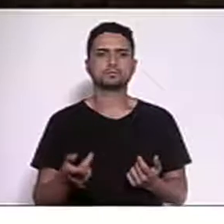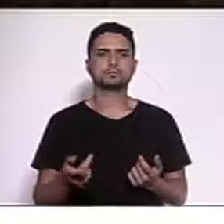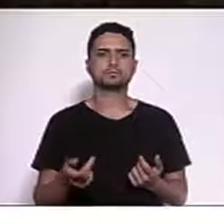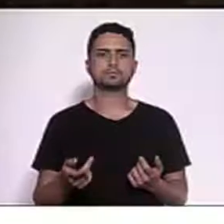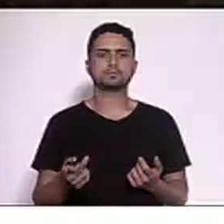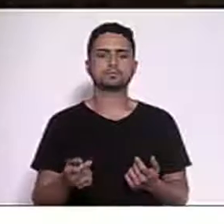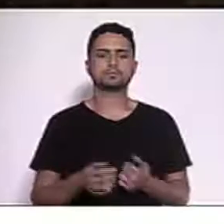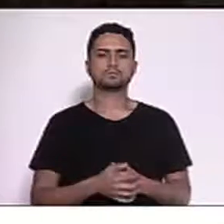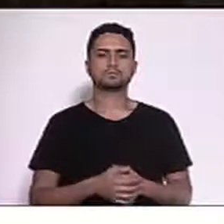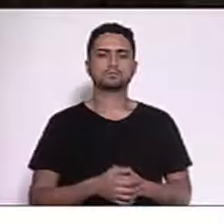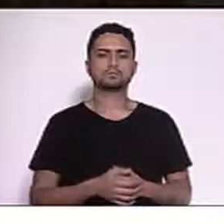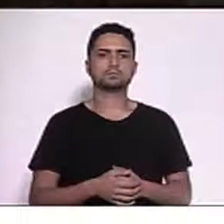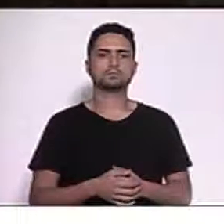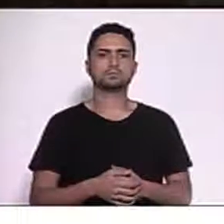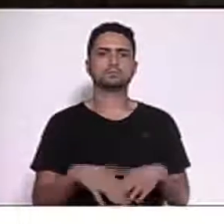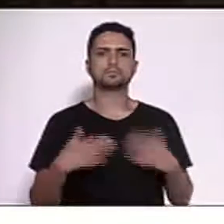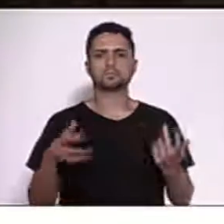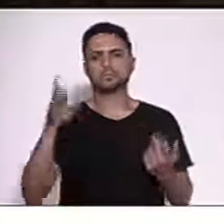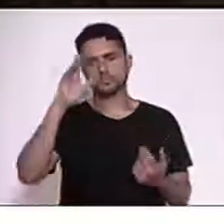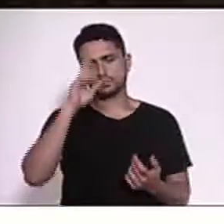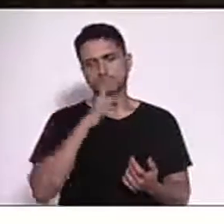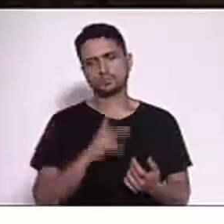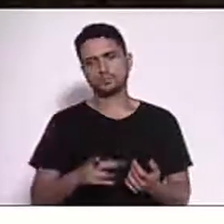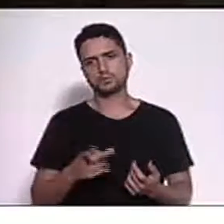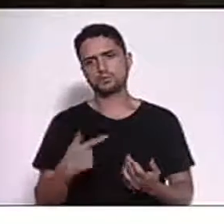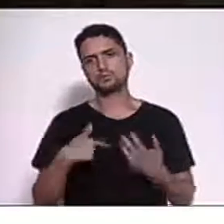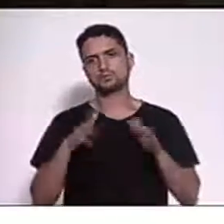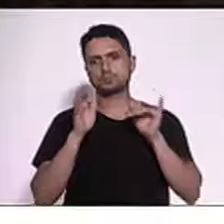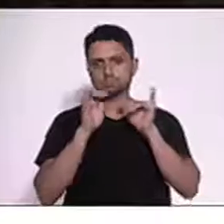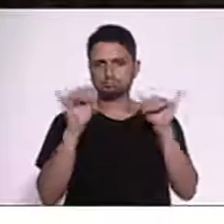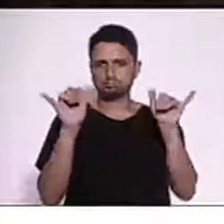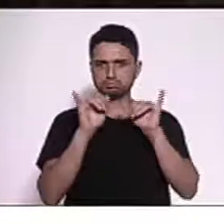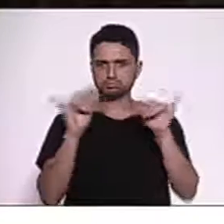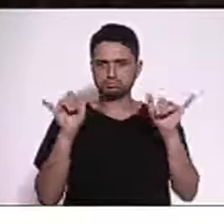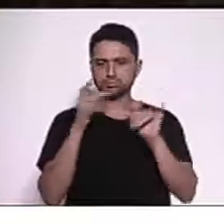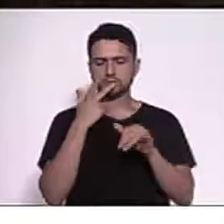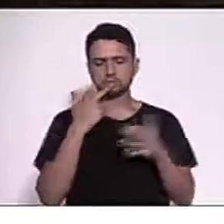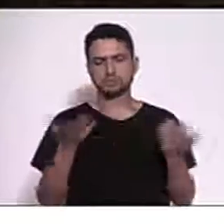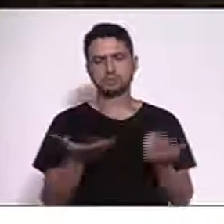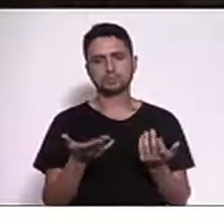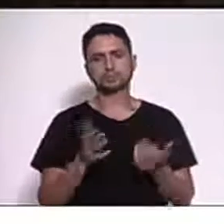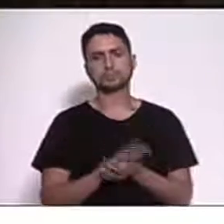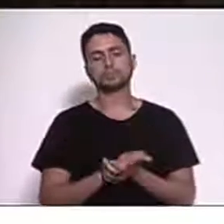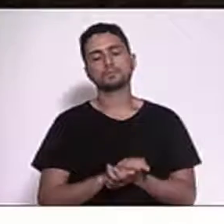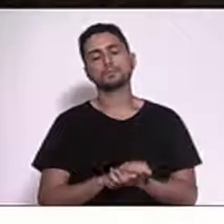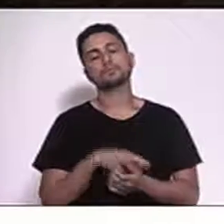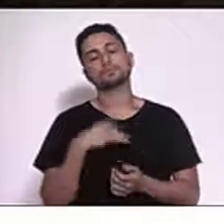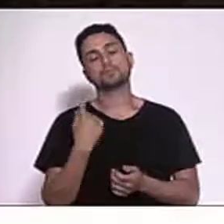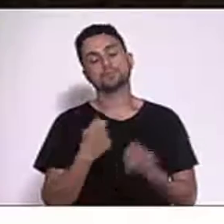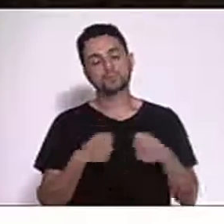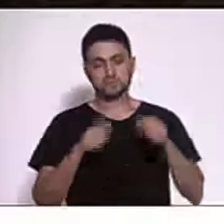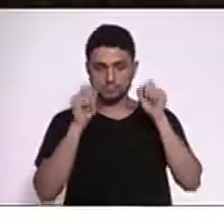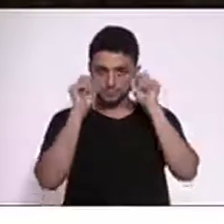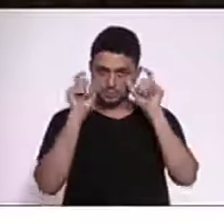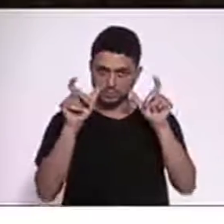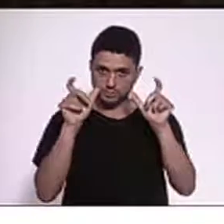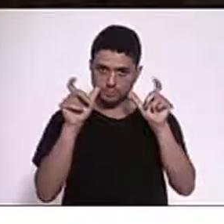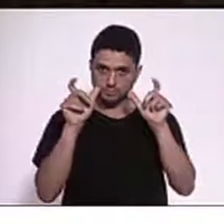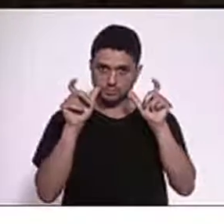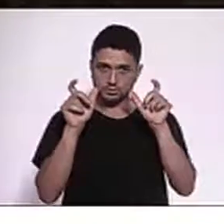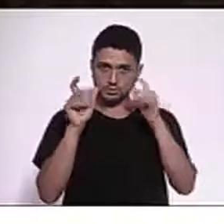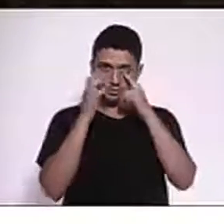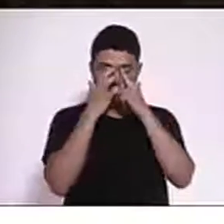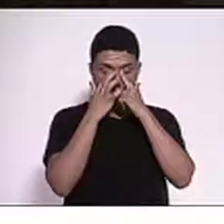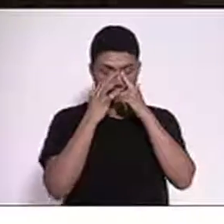na população brasileira. Então, senhor presidente, eram essas considerações que eu gostaria de fazer. Nós temos que ficar alerta, não